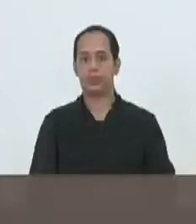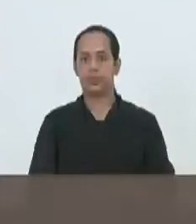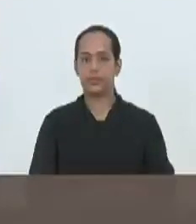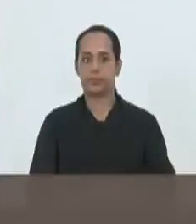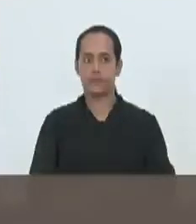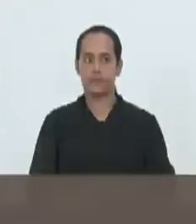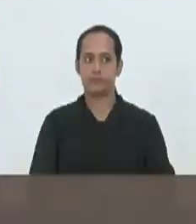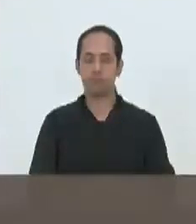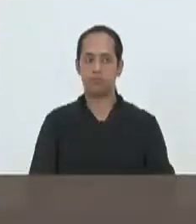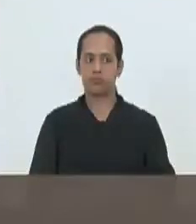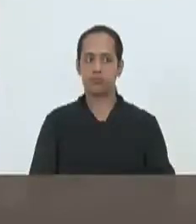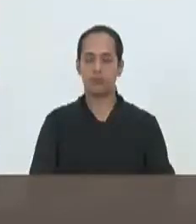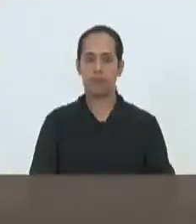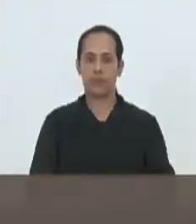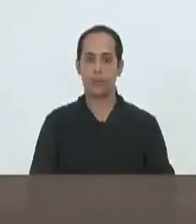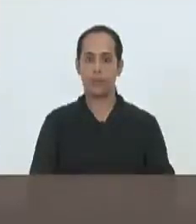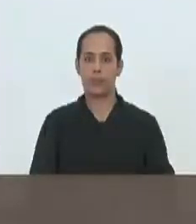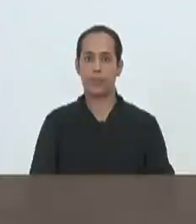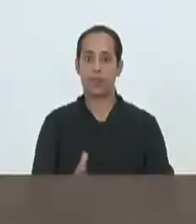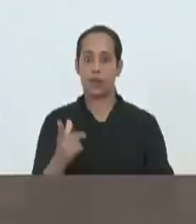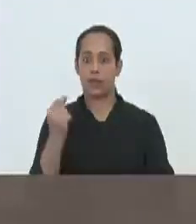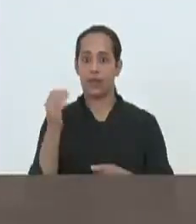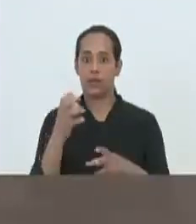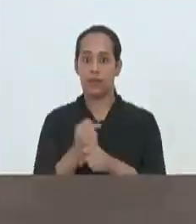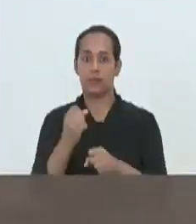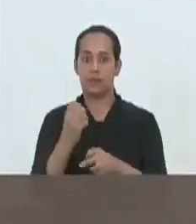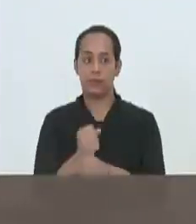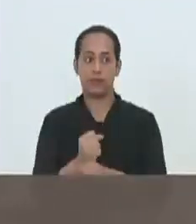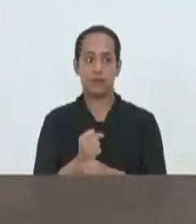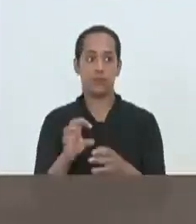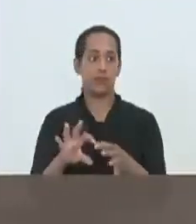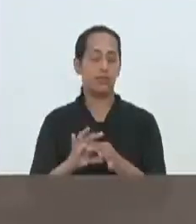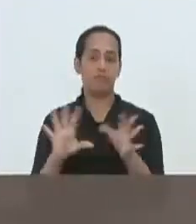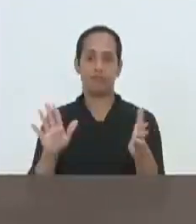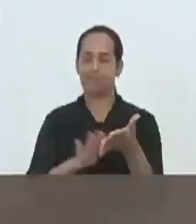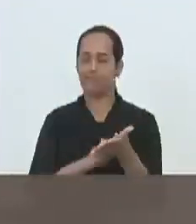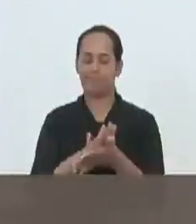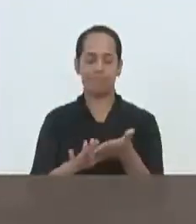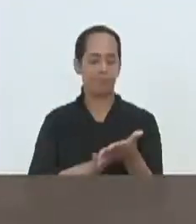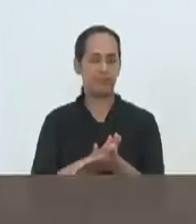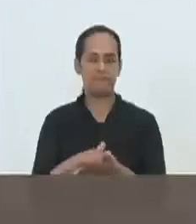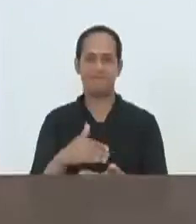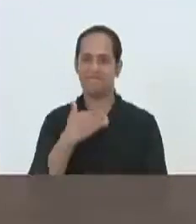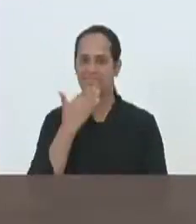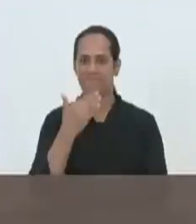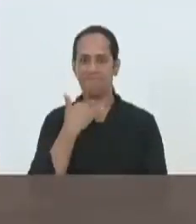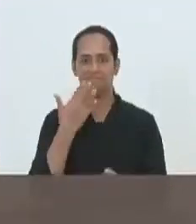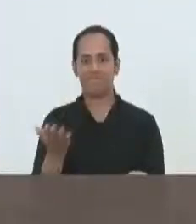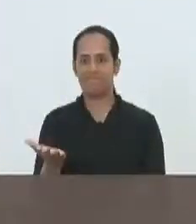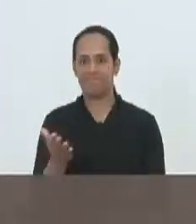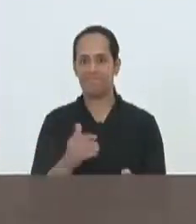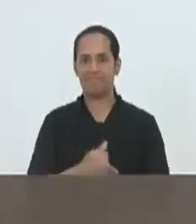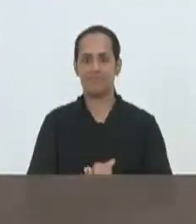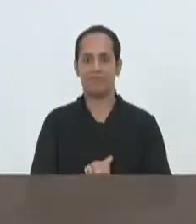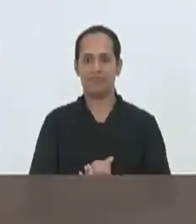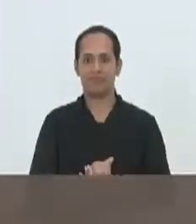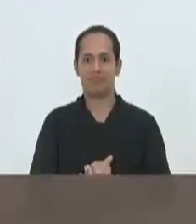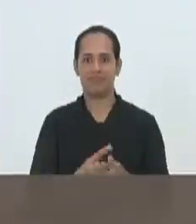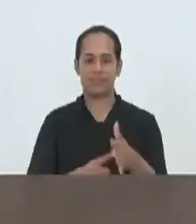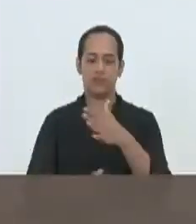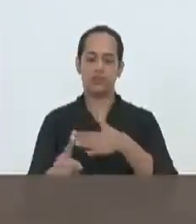não se com esse orçamento o tesouro não libera nada não tem nem condições de liberar com a atual situação do do